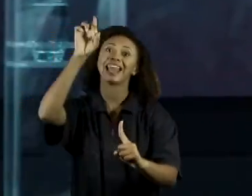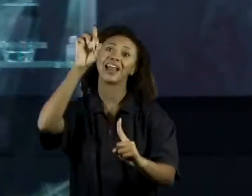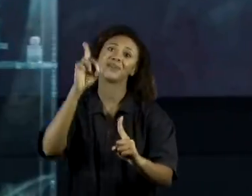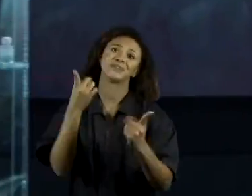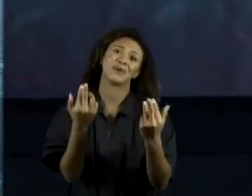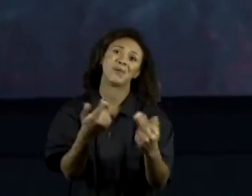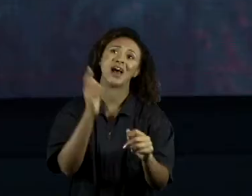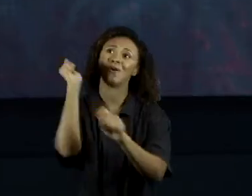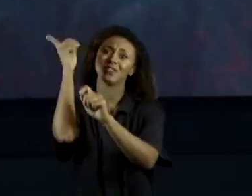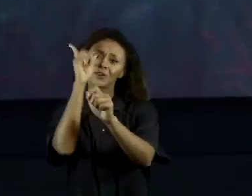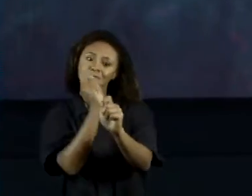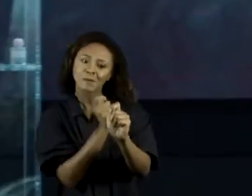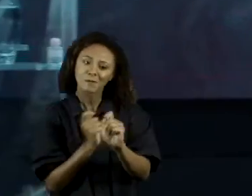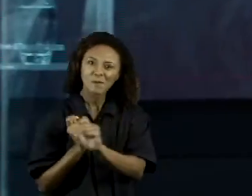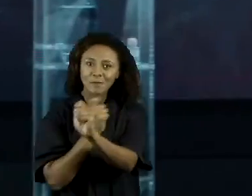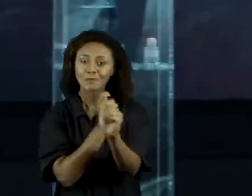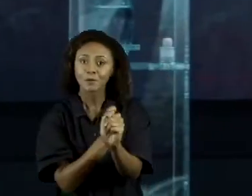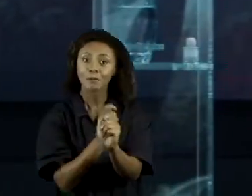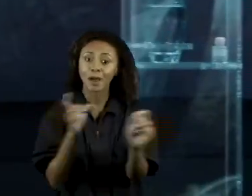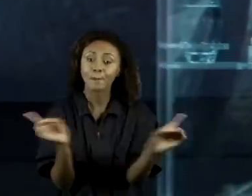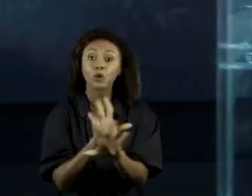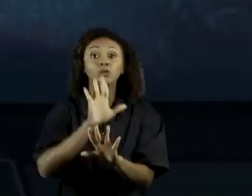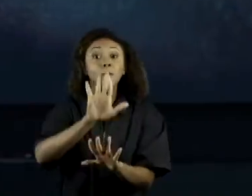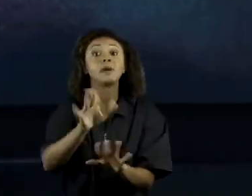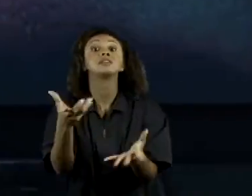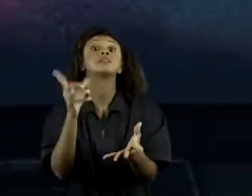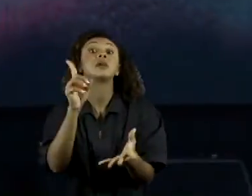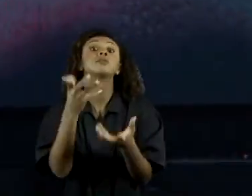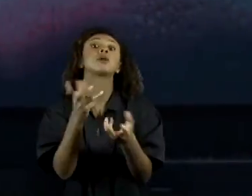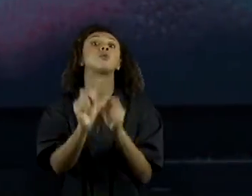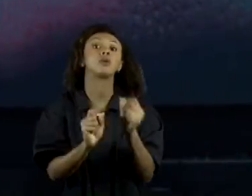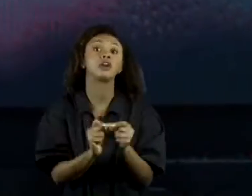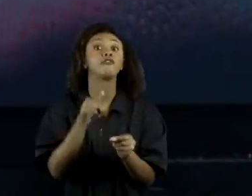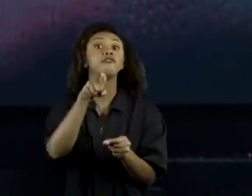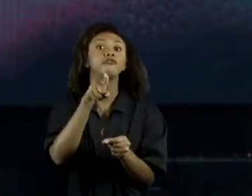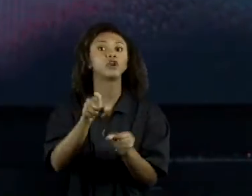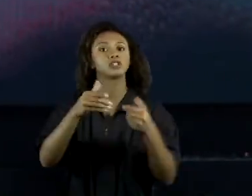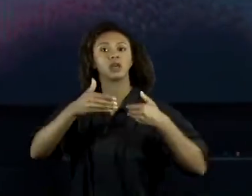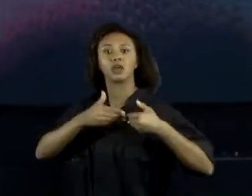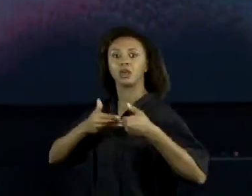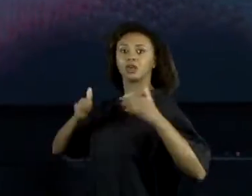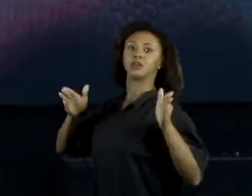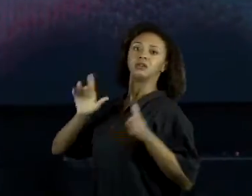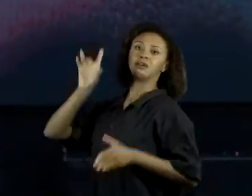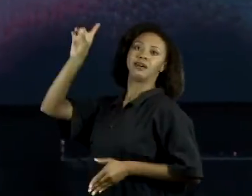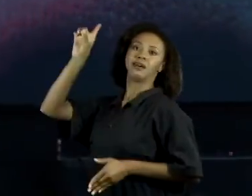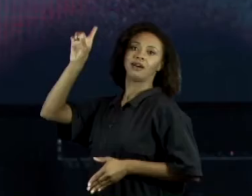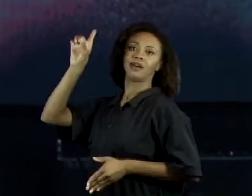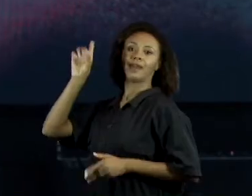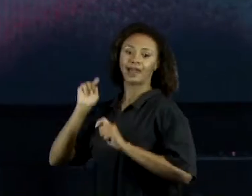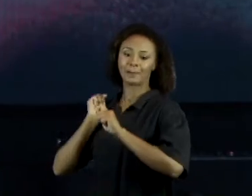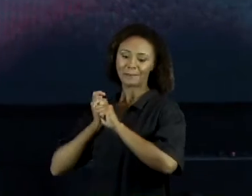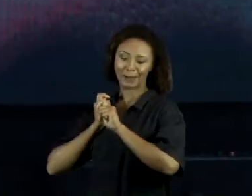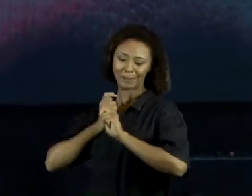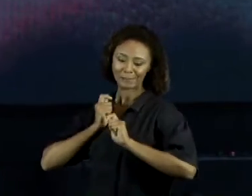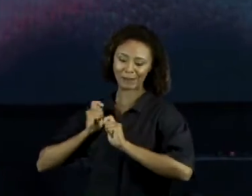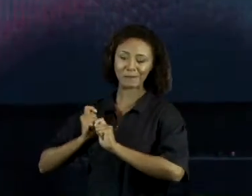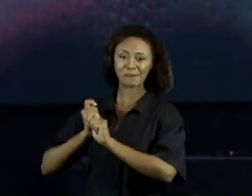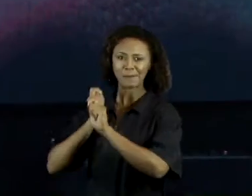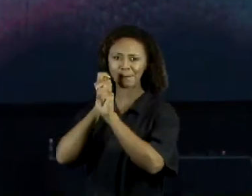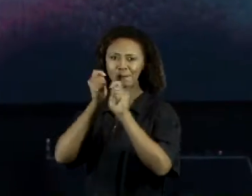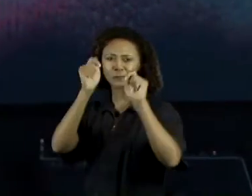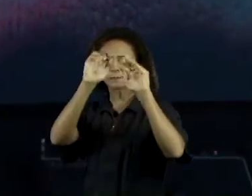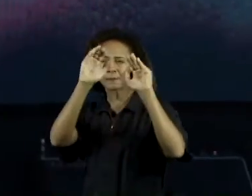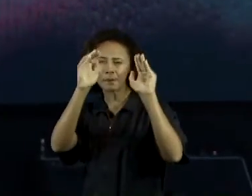Deus. Agora o que Deus espera de você é que você deixe que Ele que venha te esculpir e tirar